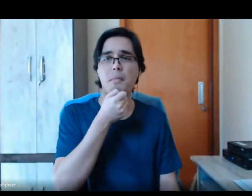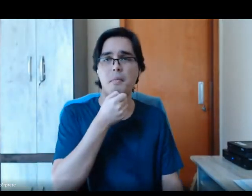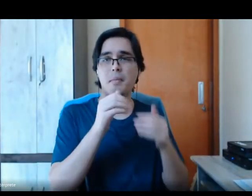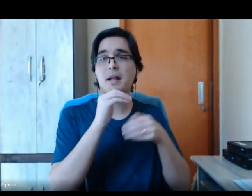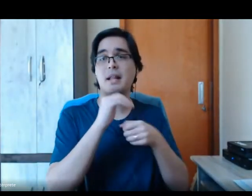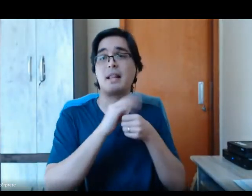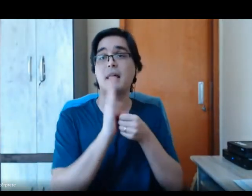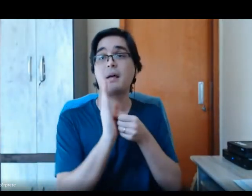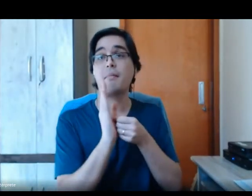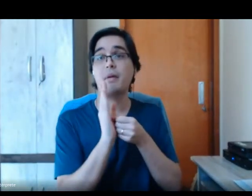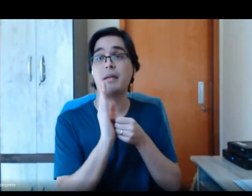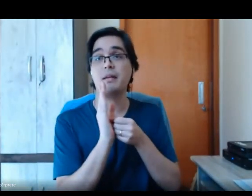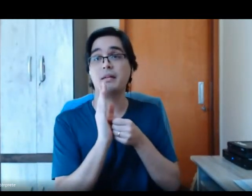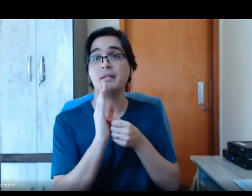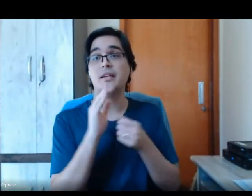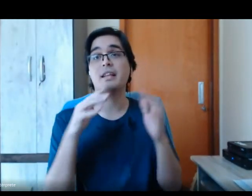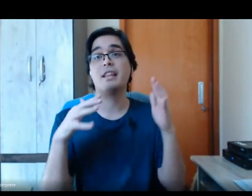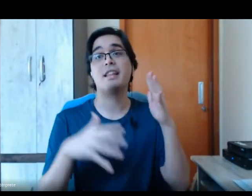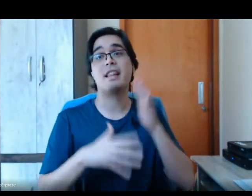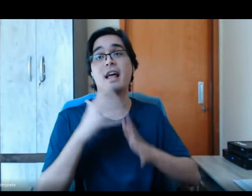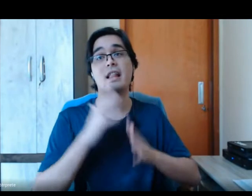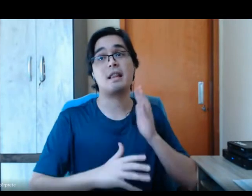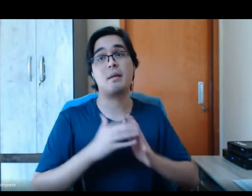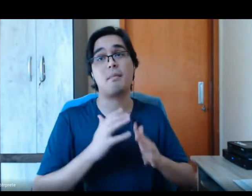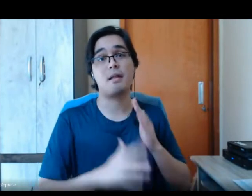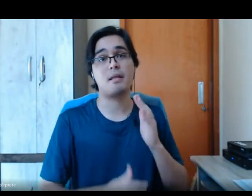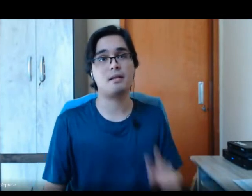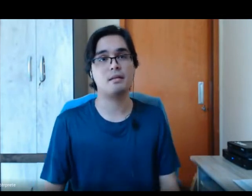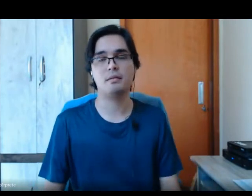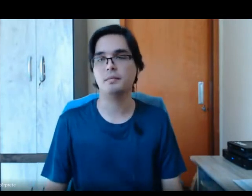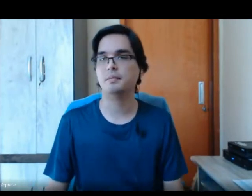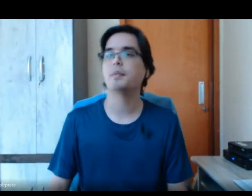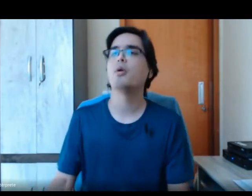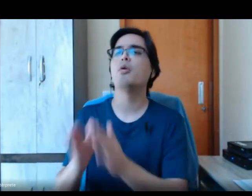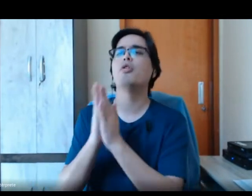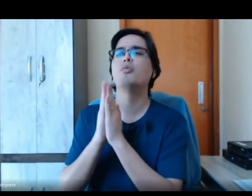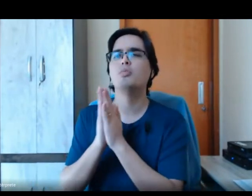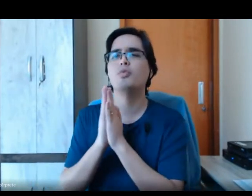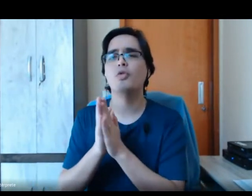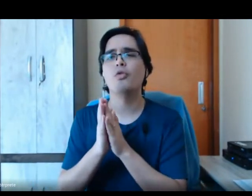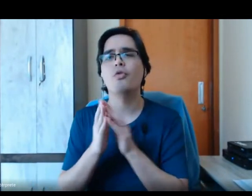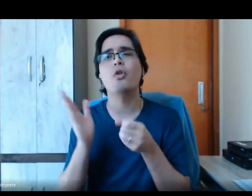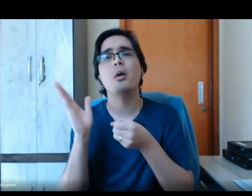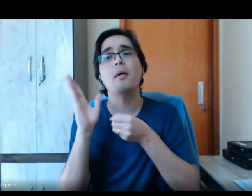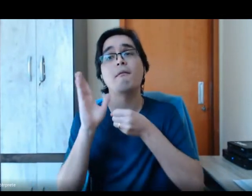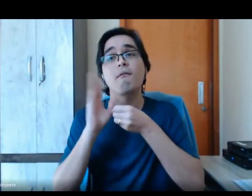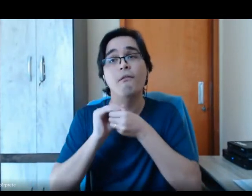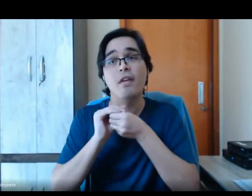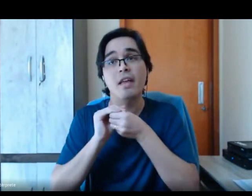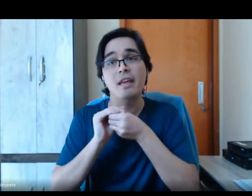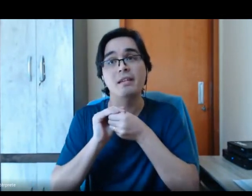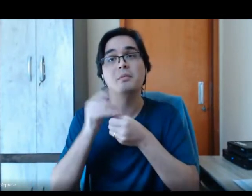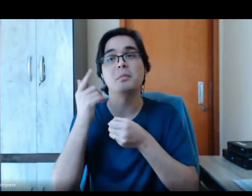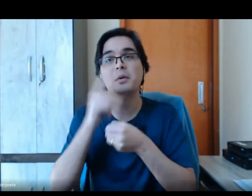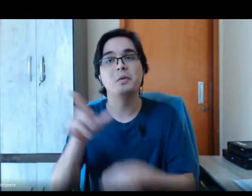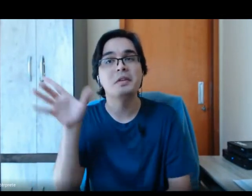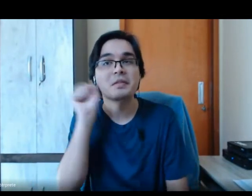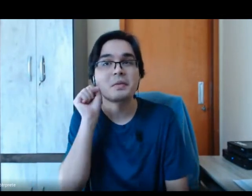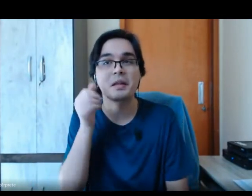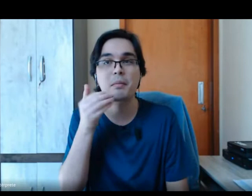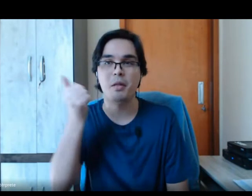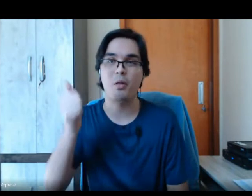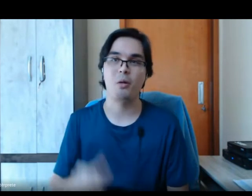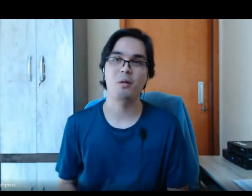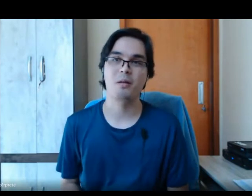mas, ao mesmo tempo, a Esther estava presente na reunião que a gente teve com o chefe de departamento, com o Augusto, e eu queria